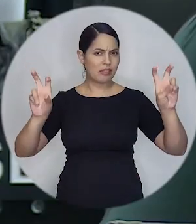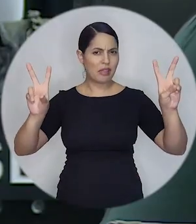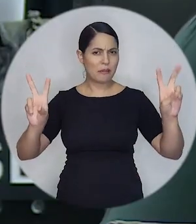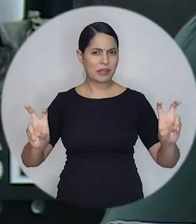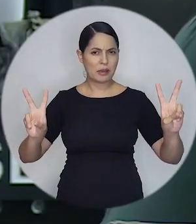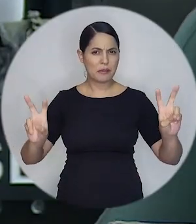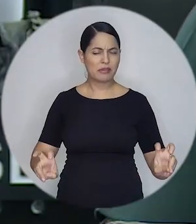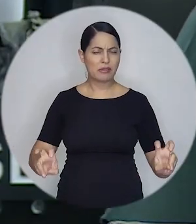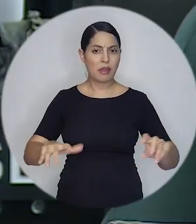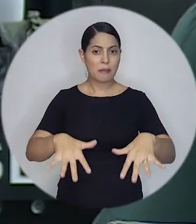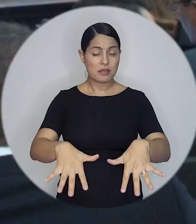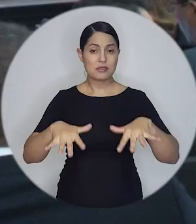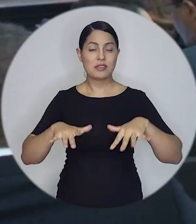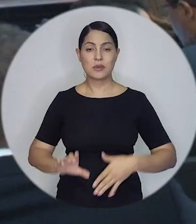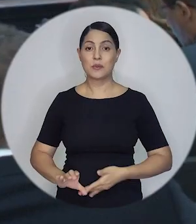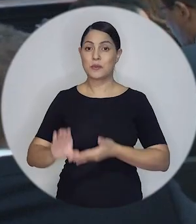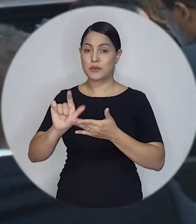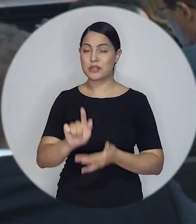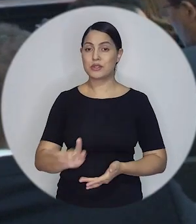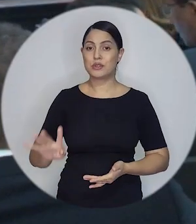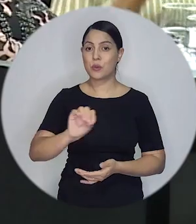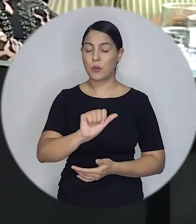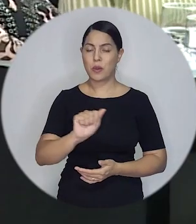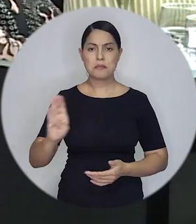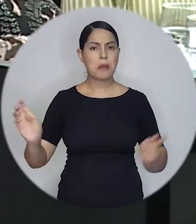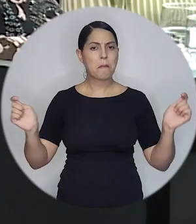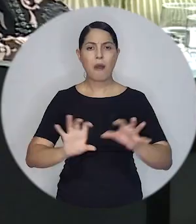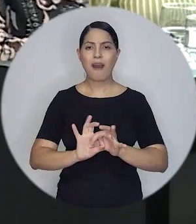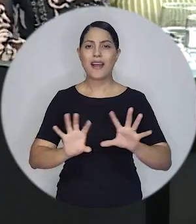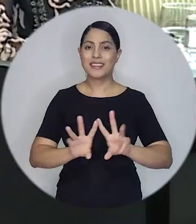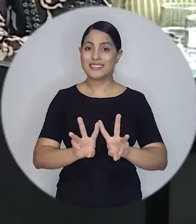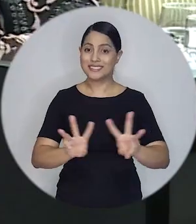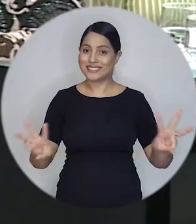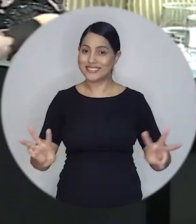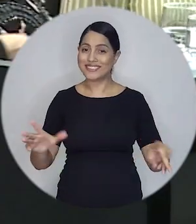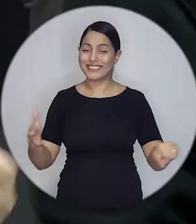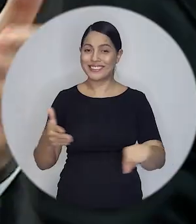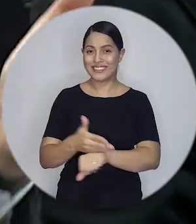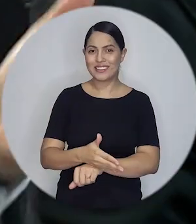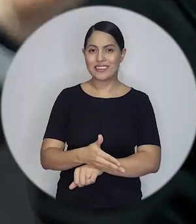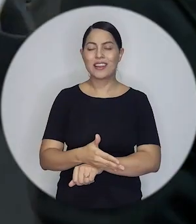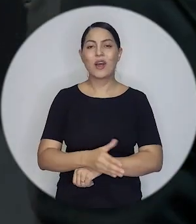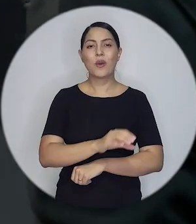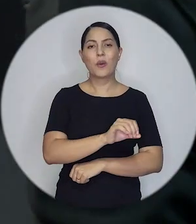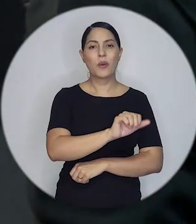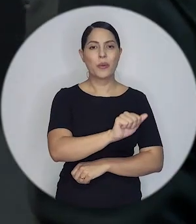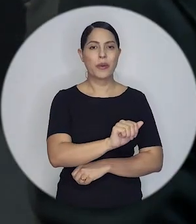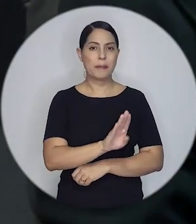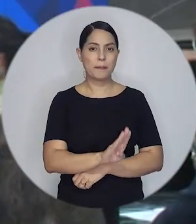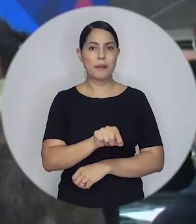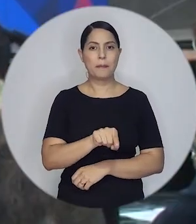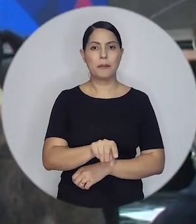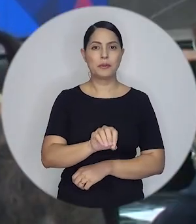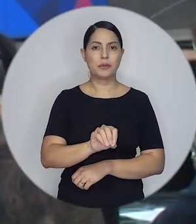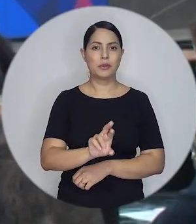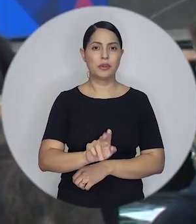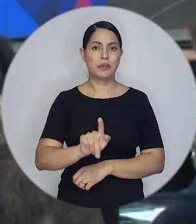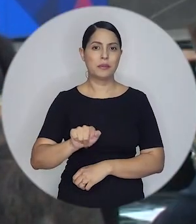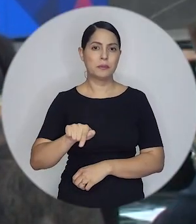Essas e outras pautas debatidas no Conselho Pleno da OAB você também pode acessar no site da Ordem dos Advogados do Brasil,